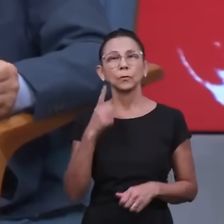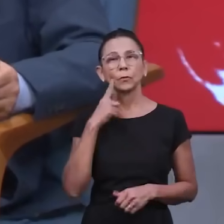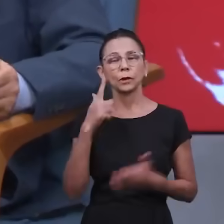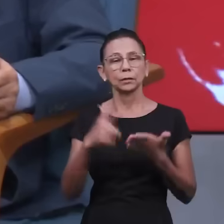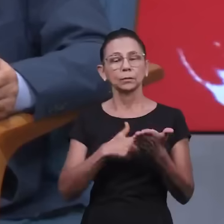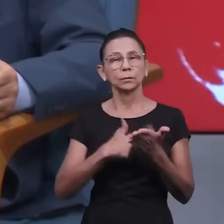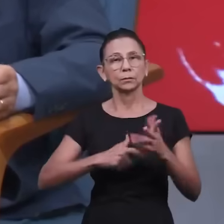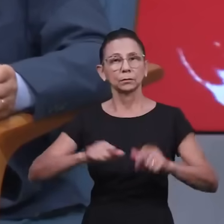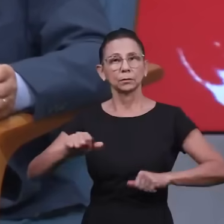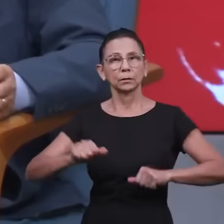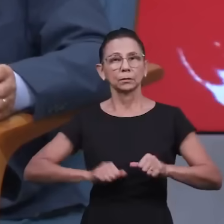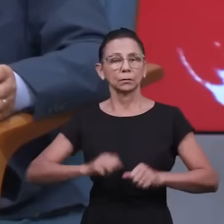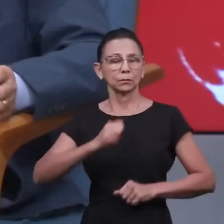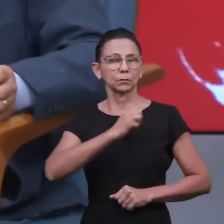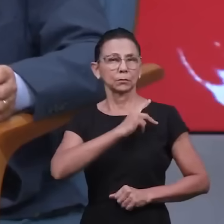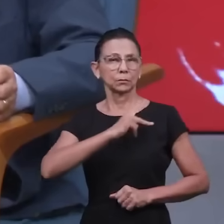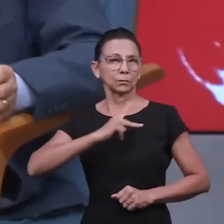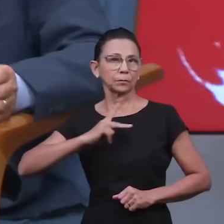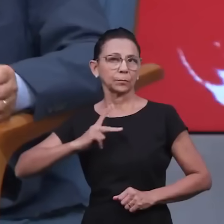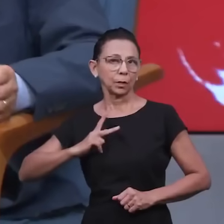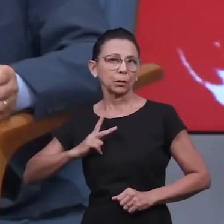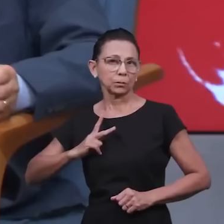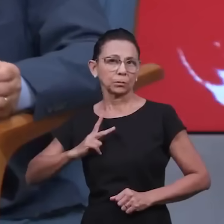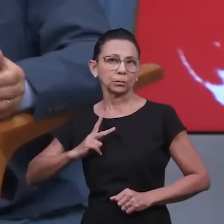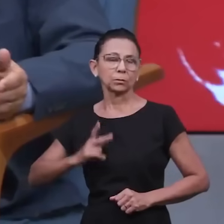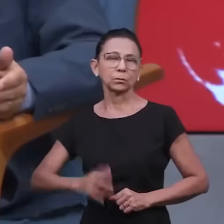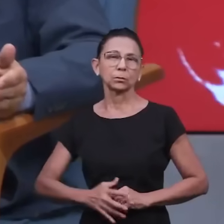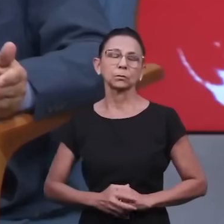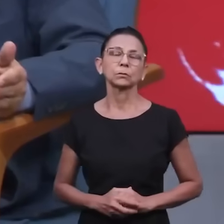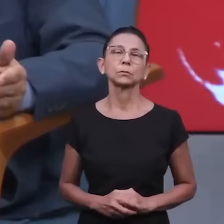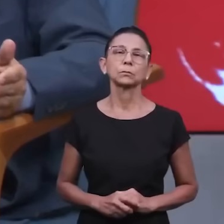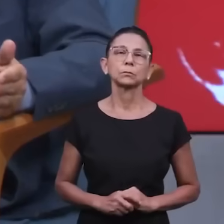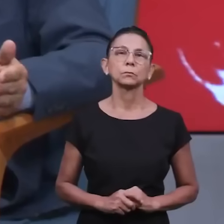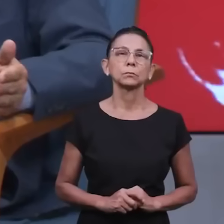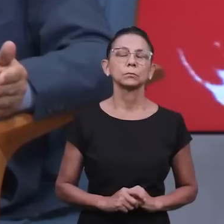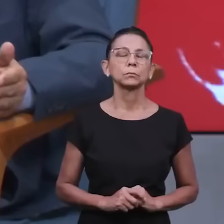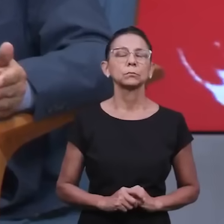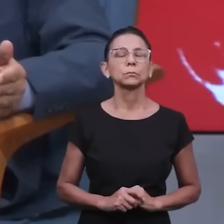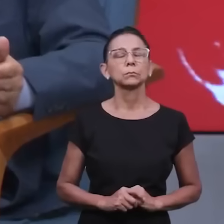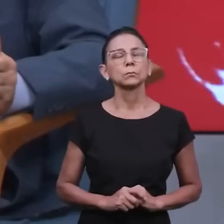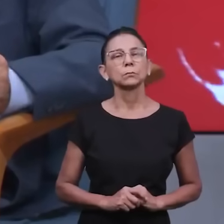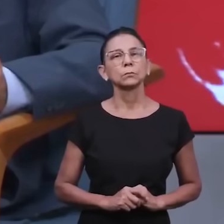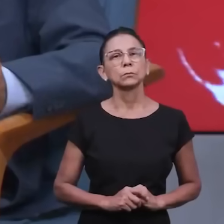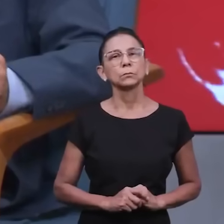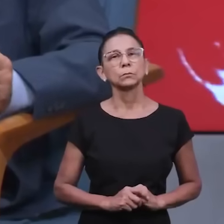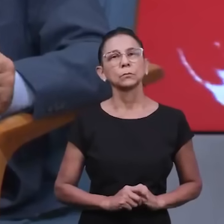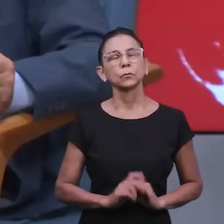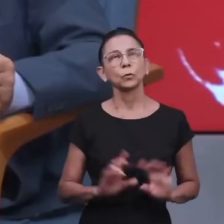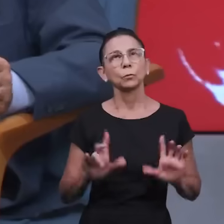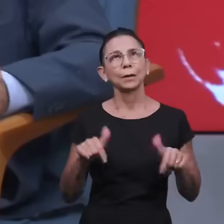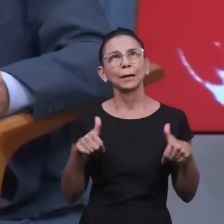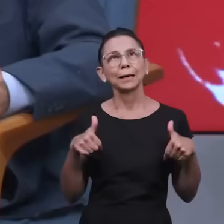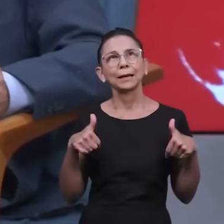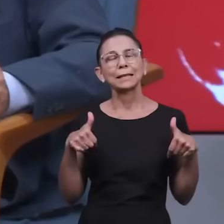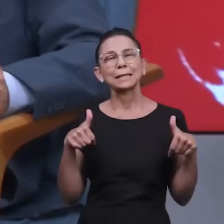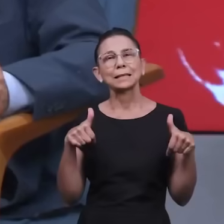sobre o livro de Atos dos Apóstolos. O livro de Atos dos Apóstolos foi um desdobramento